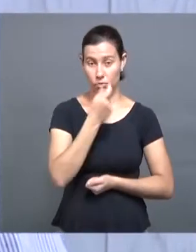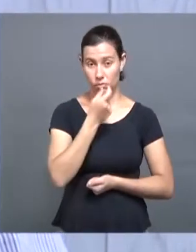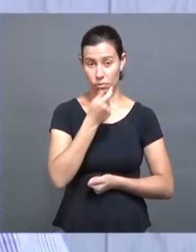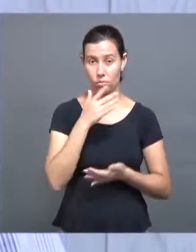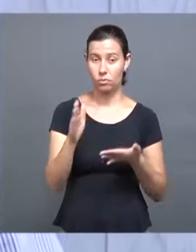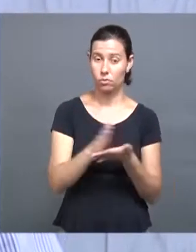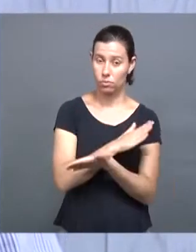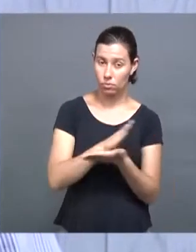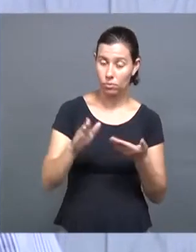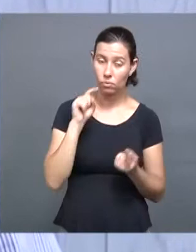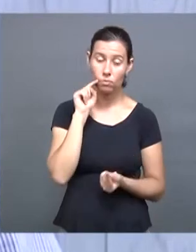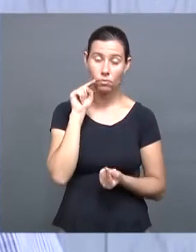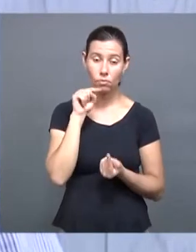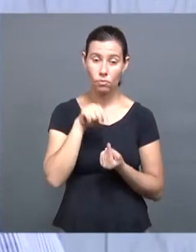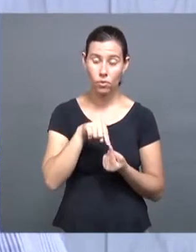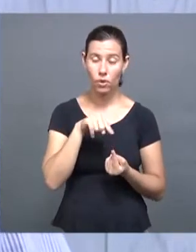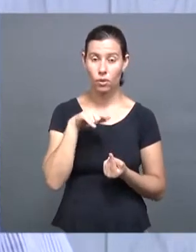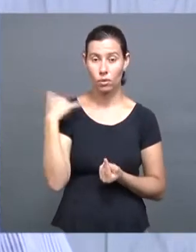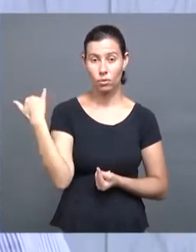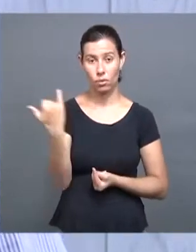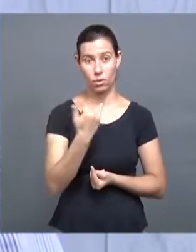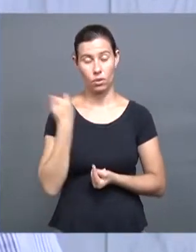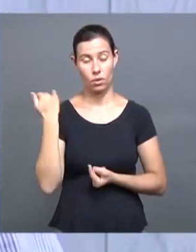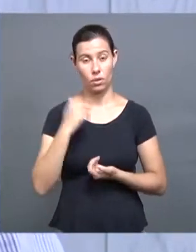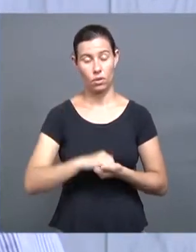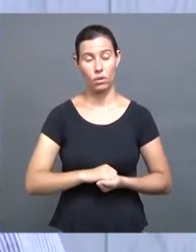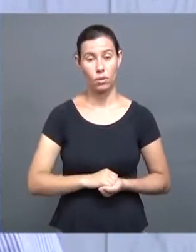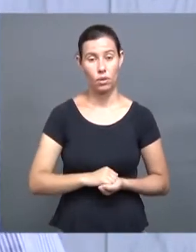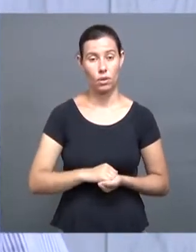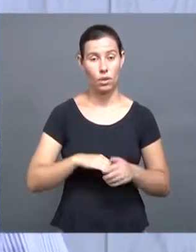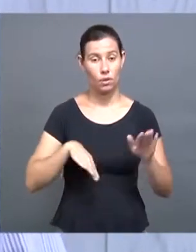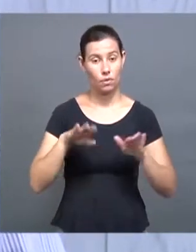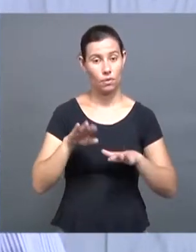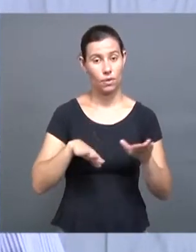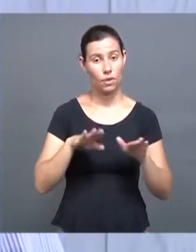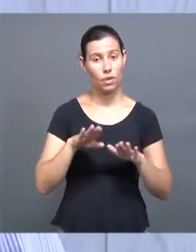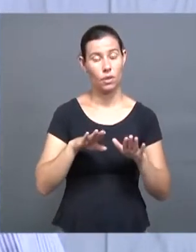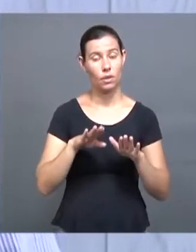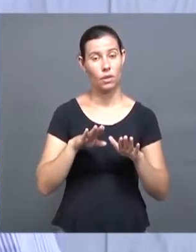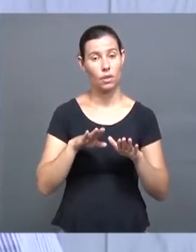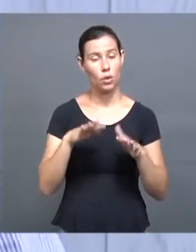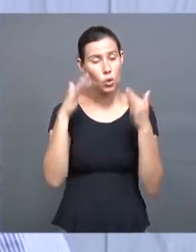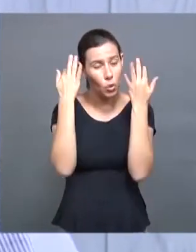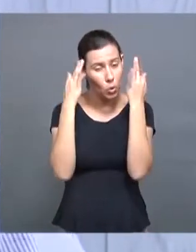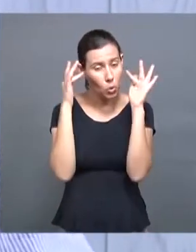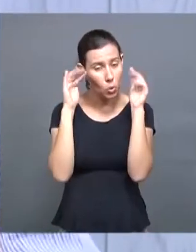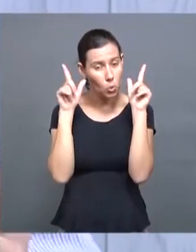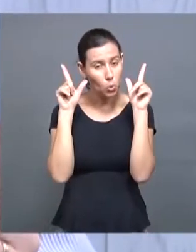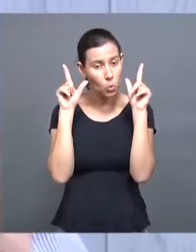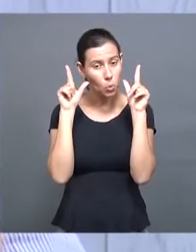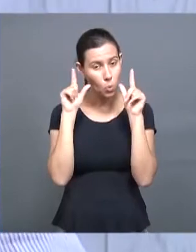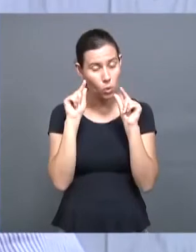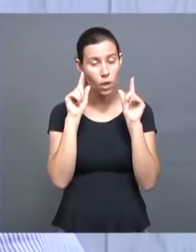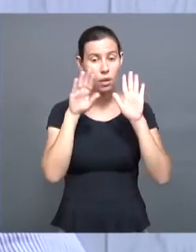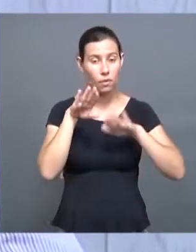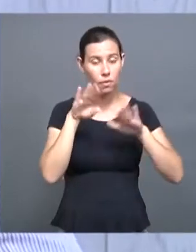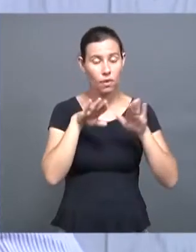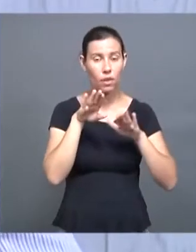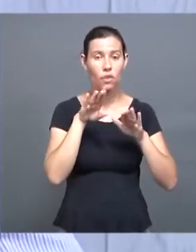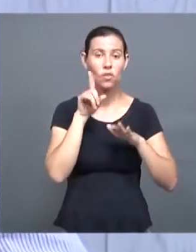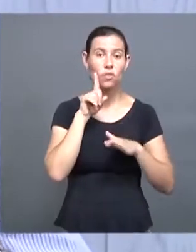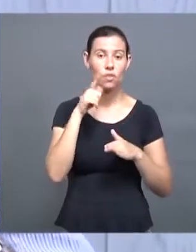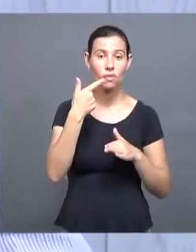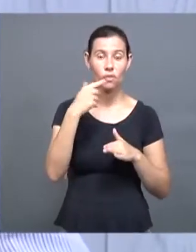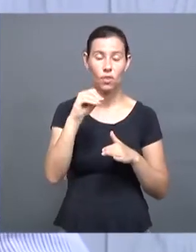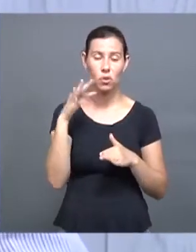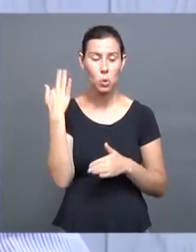alguns objetivos que são importantes. Então, redução da frequência de crise. Uma pessoa que está tendo 20 dias de dor de cabeça por mês está sofrendo